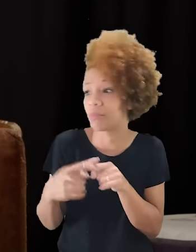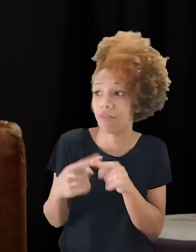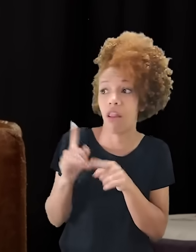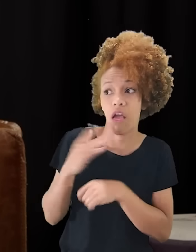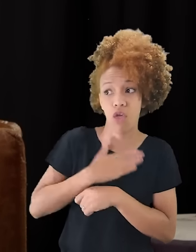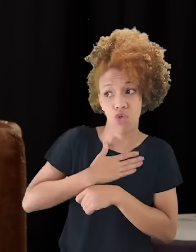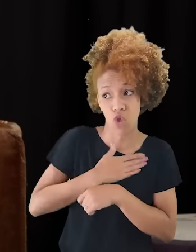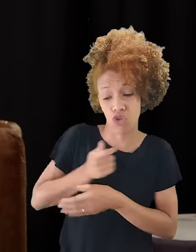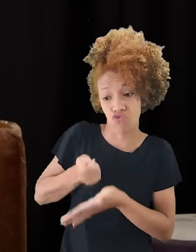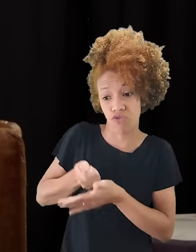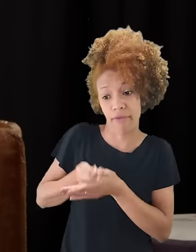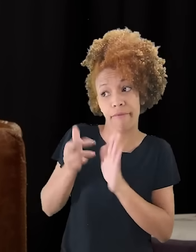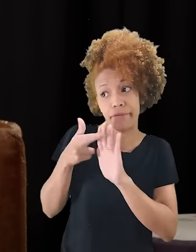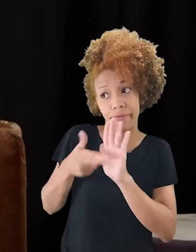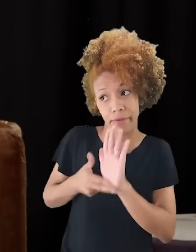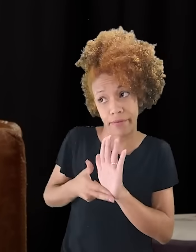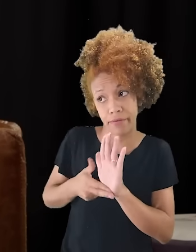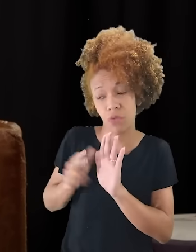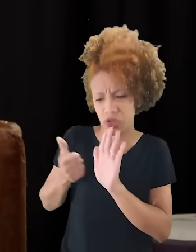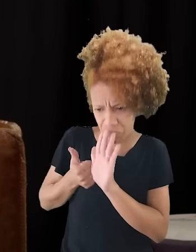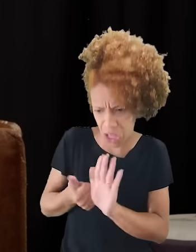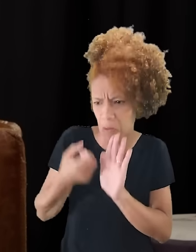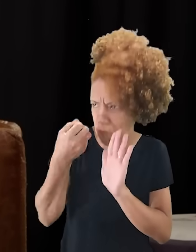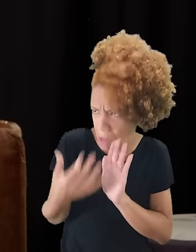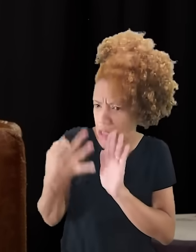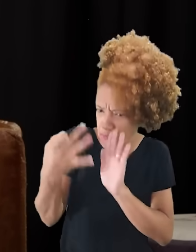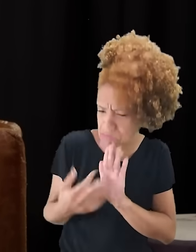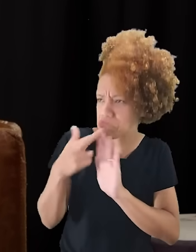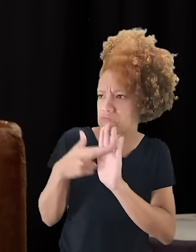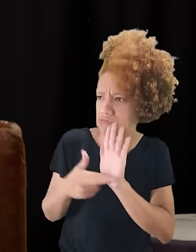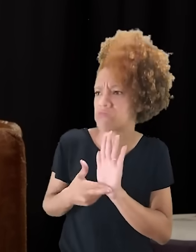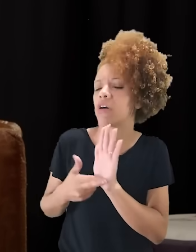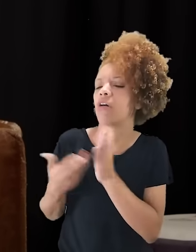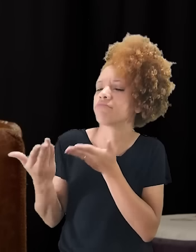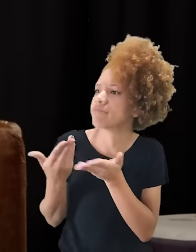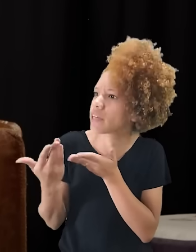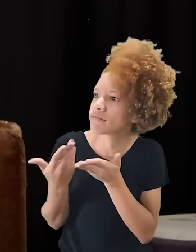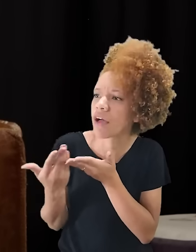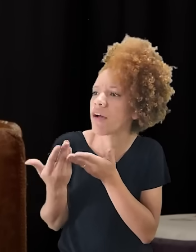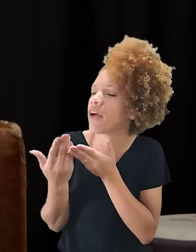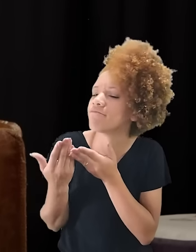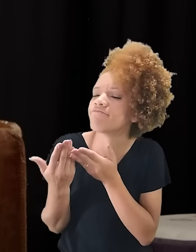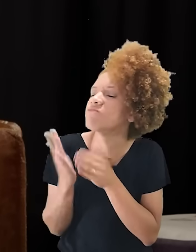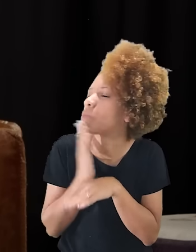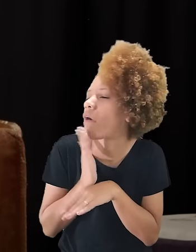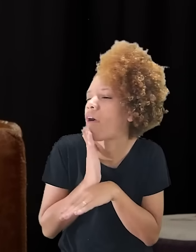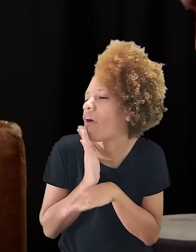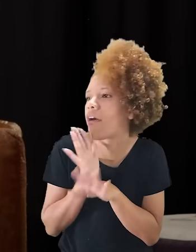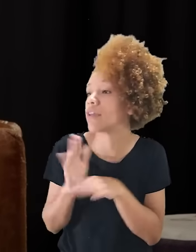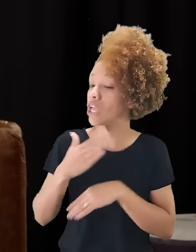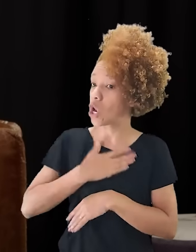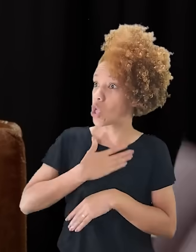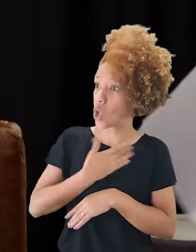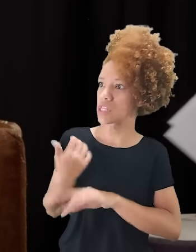gostam muito de ditar as regras então se você segue bem a regra deles você é tratado a pão de ló entendeu E eles